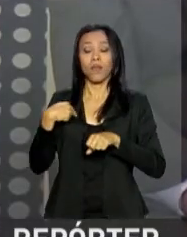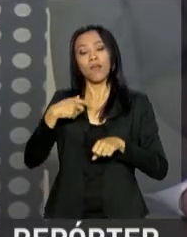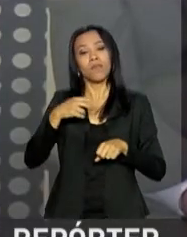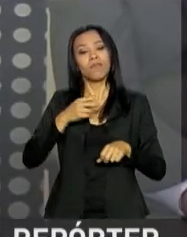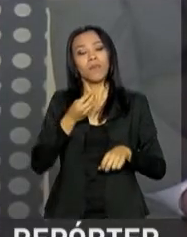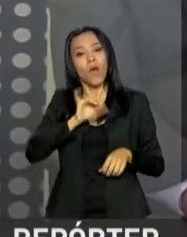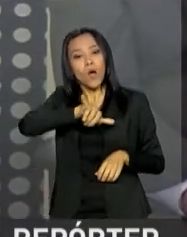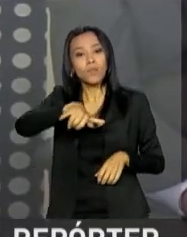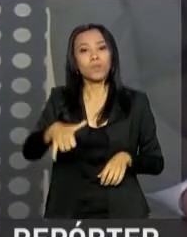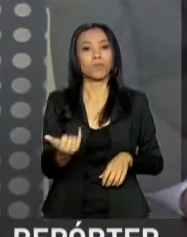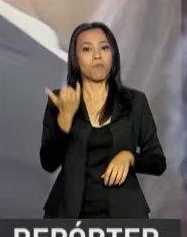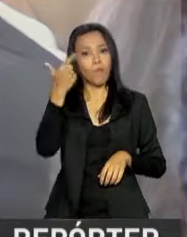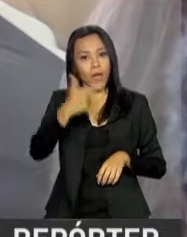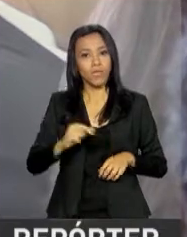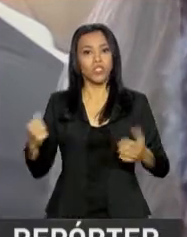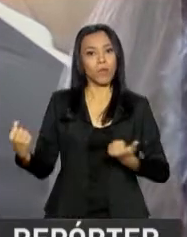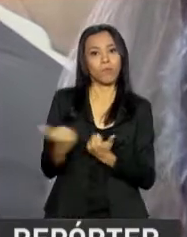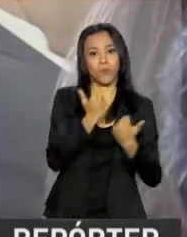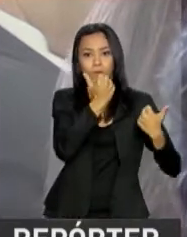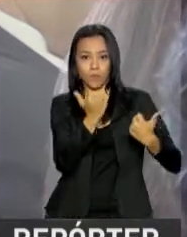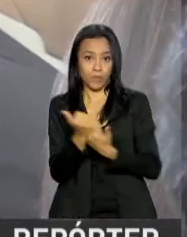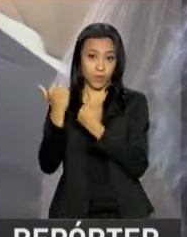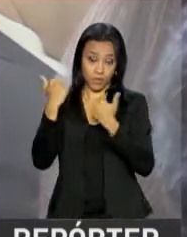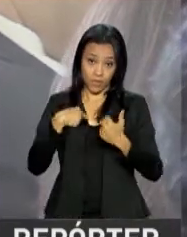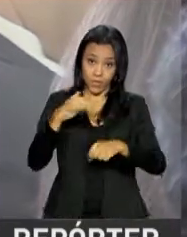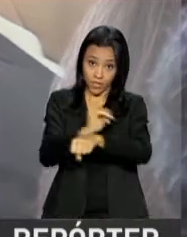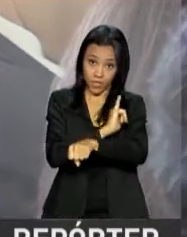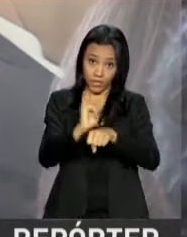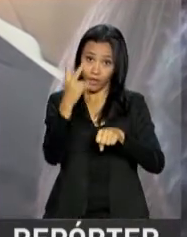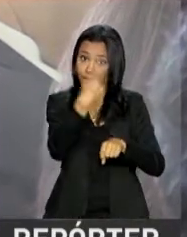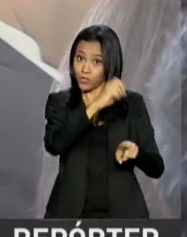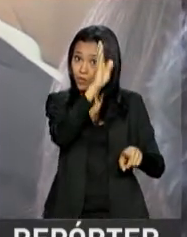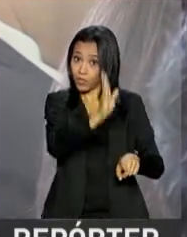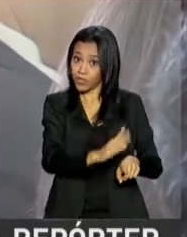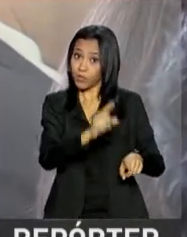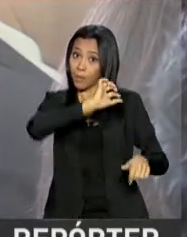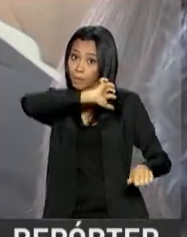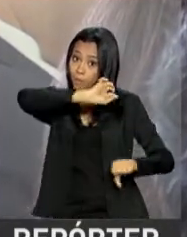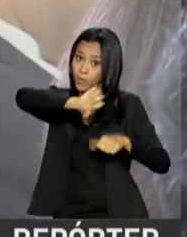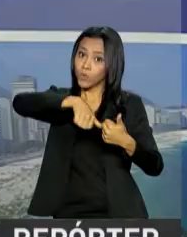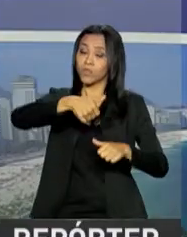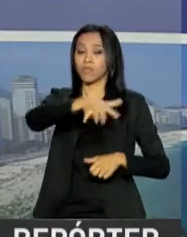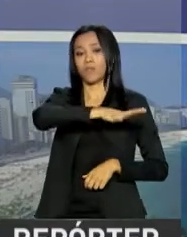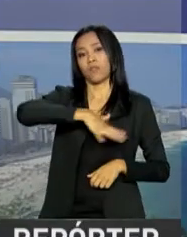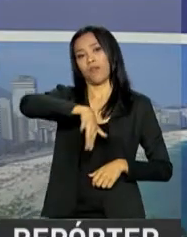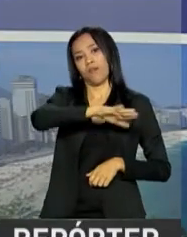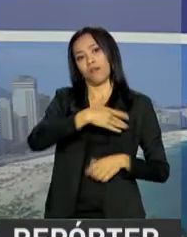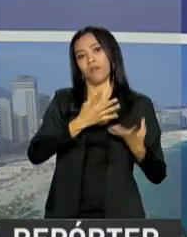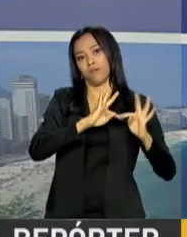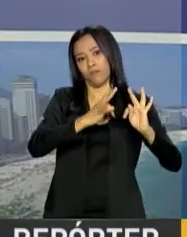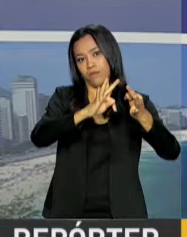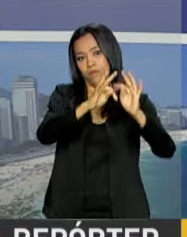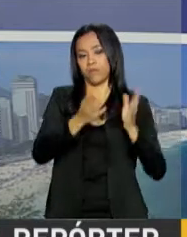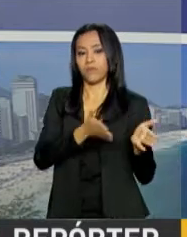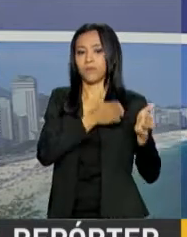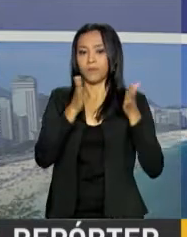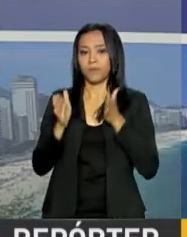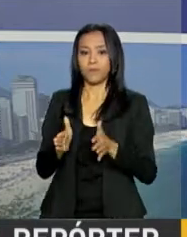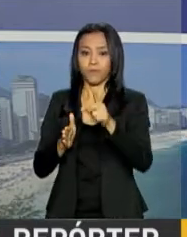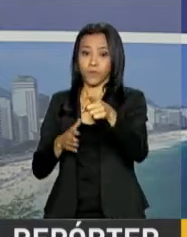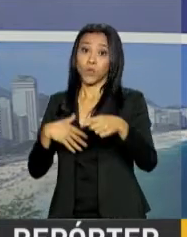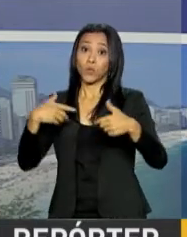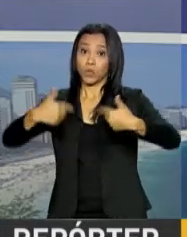de cooperação geradas pela estratégia brasileira para transformação digital então as ações estão sendo preconizada